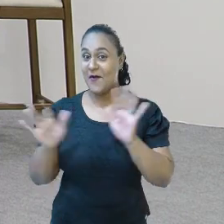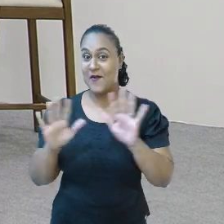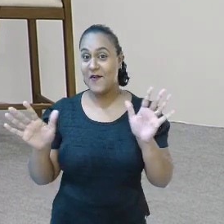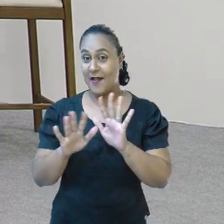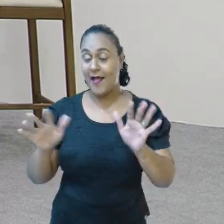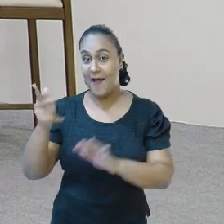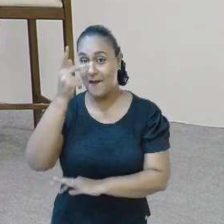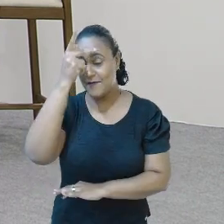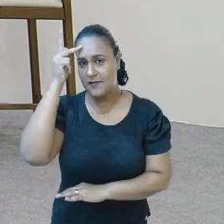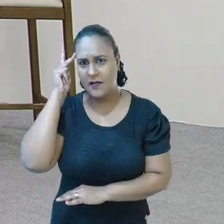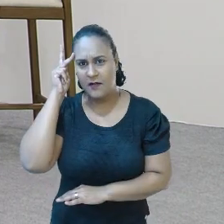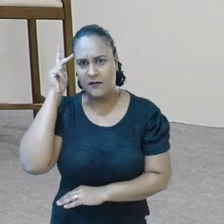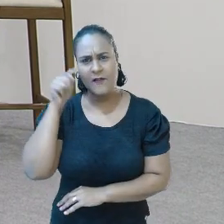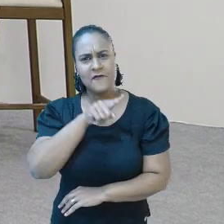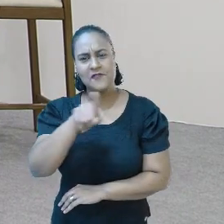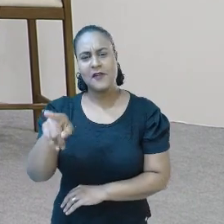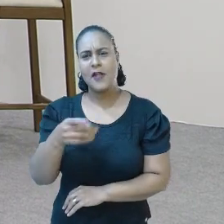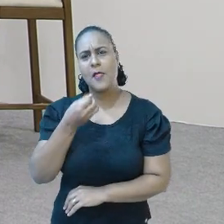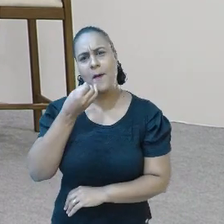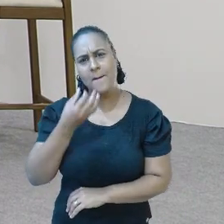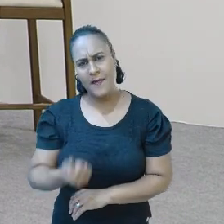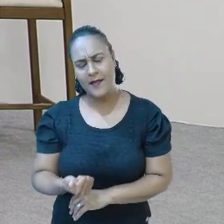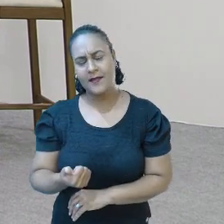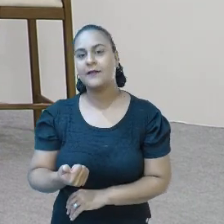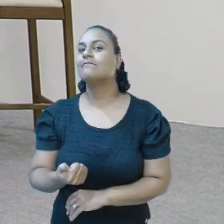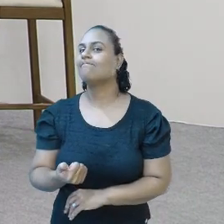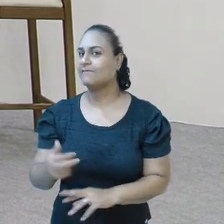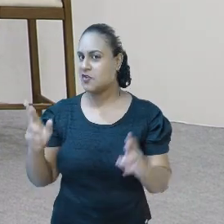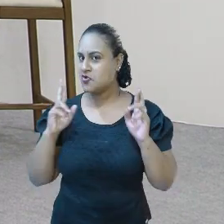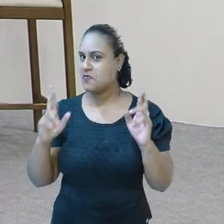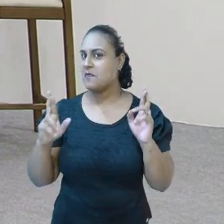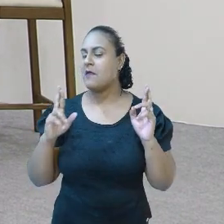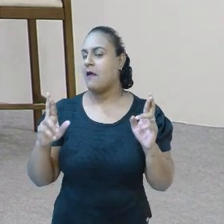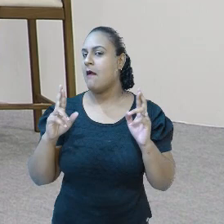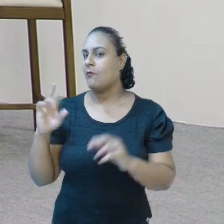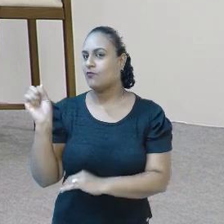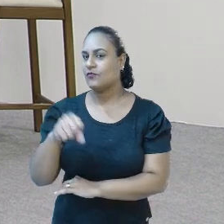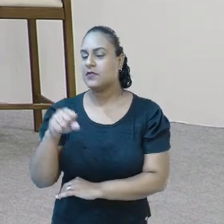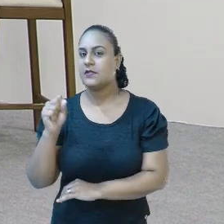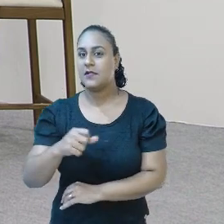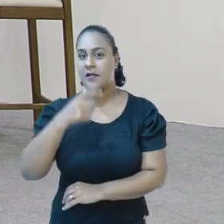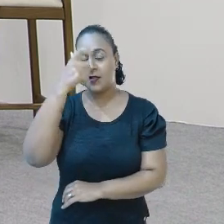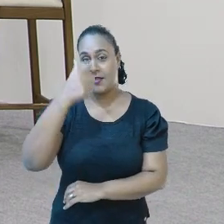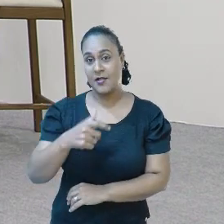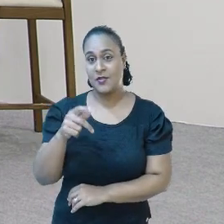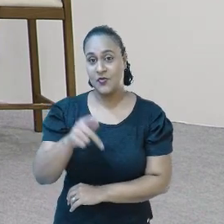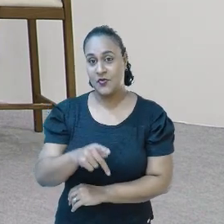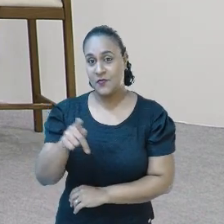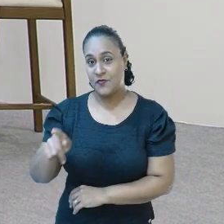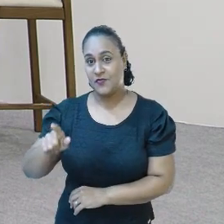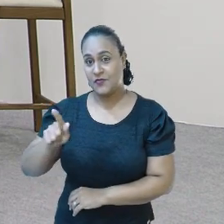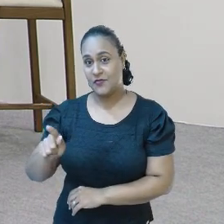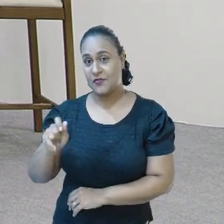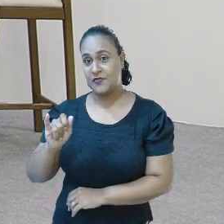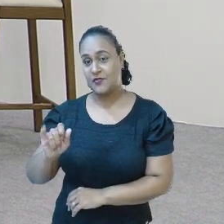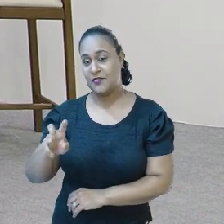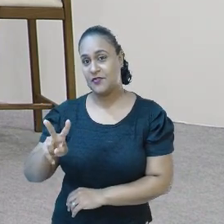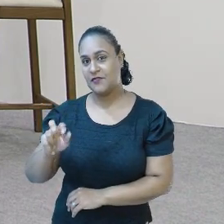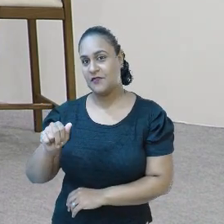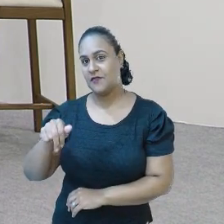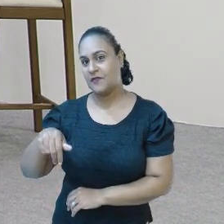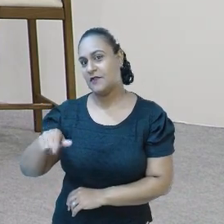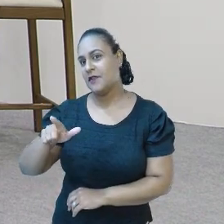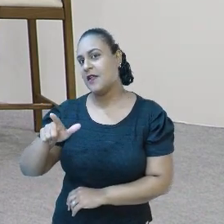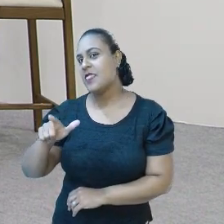Olá, gente! Como é que vocês estão? Espero que estejam bem. Eu sou o professor Givanilson Soares e